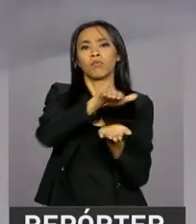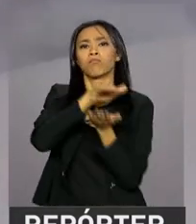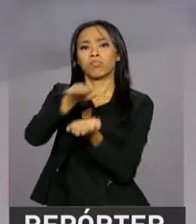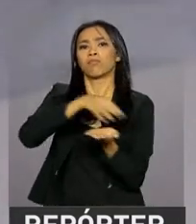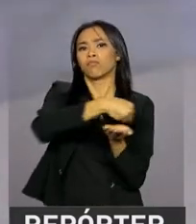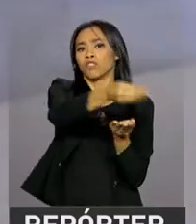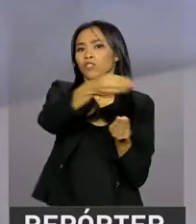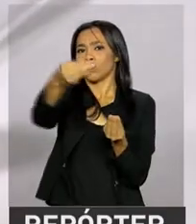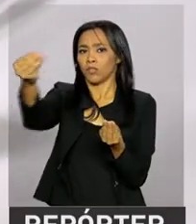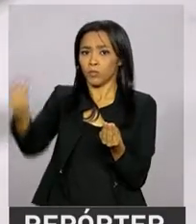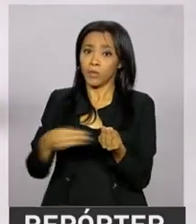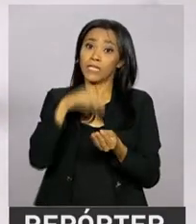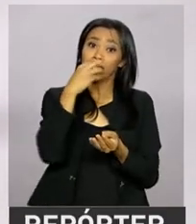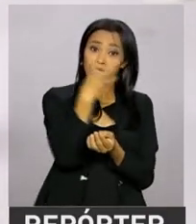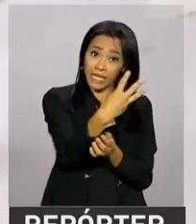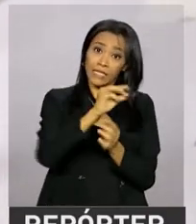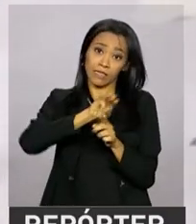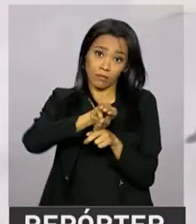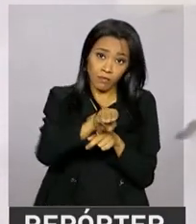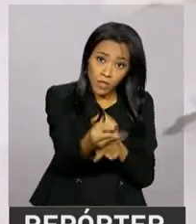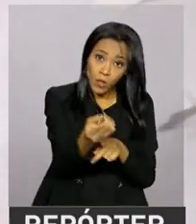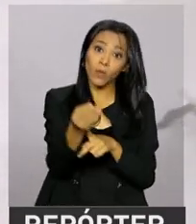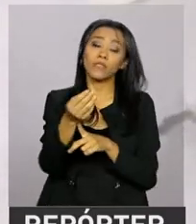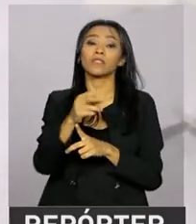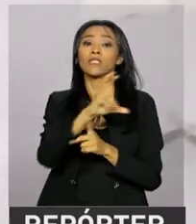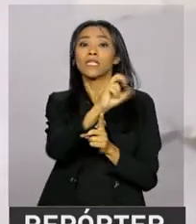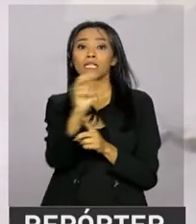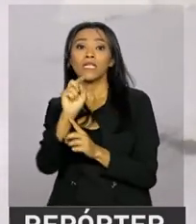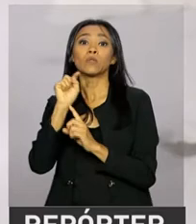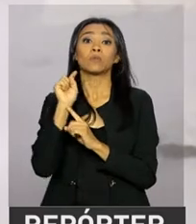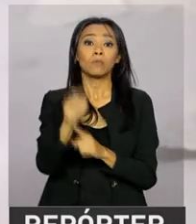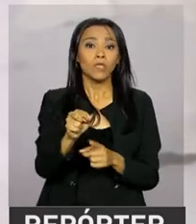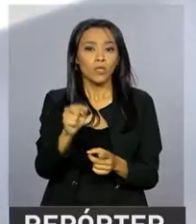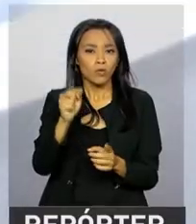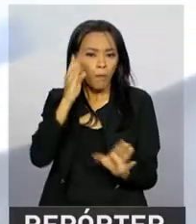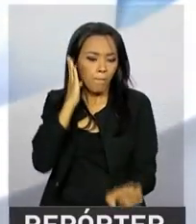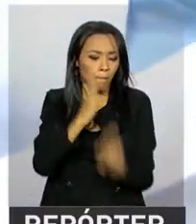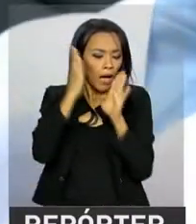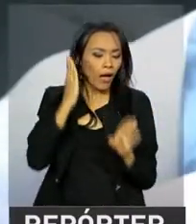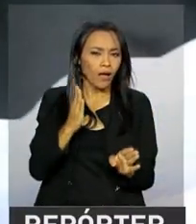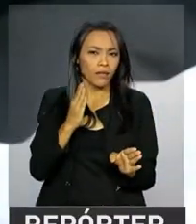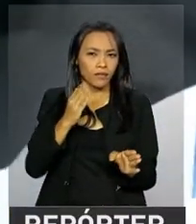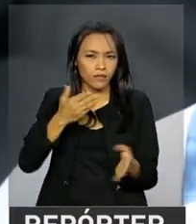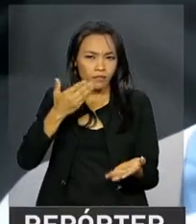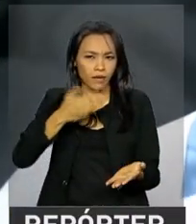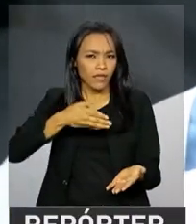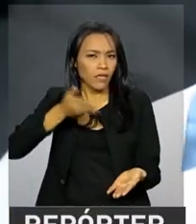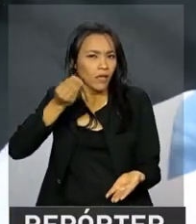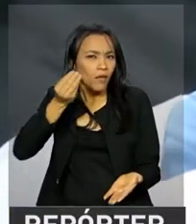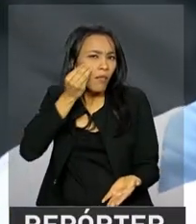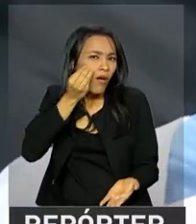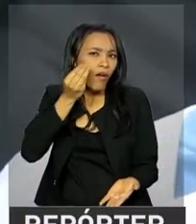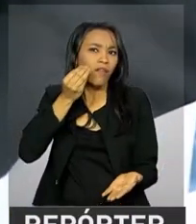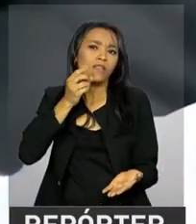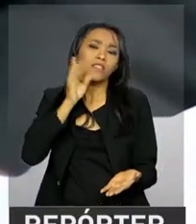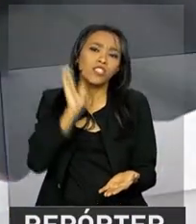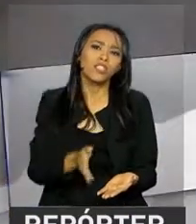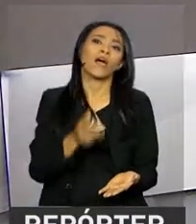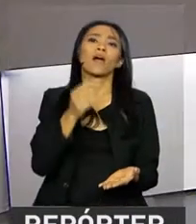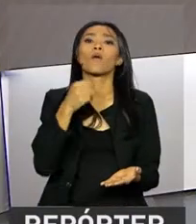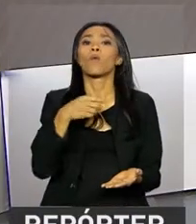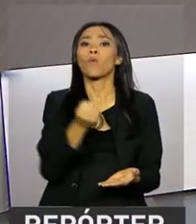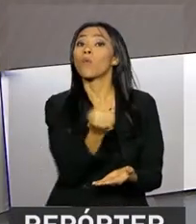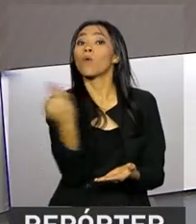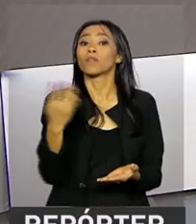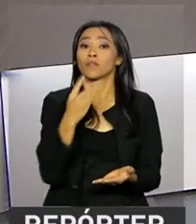milhões e 500 mil testes rápidos de janeiro a março deste ano foram registrados cerca de quatro